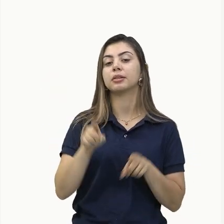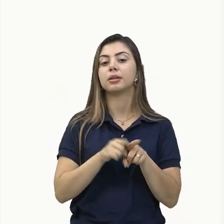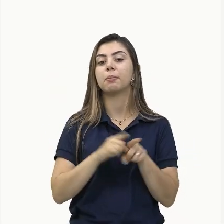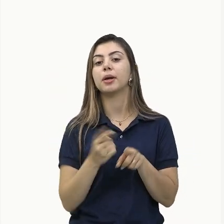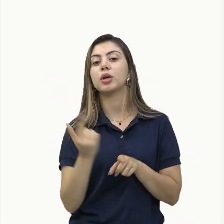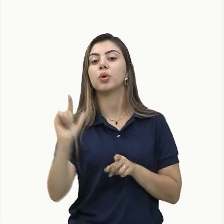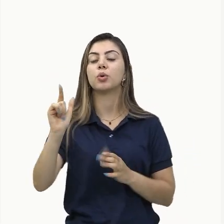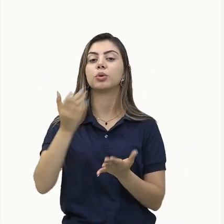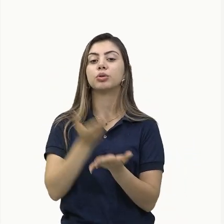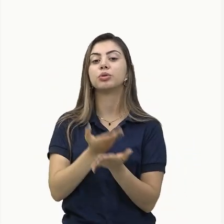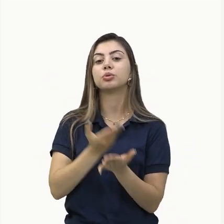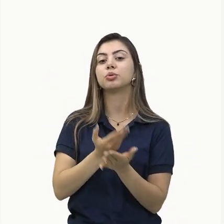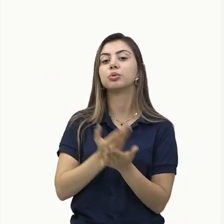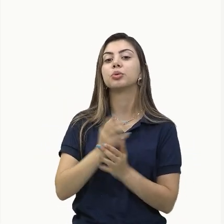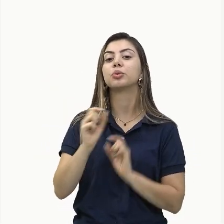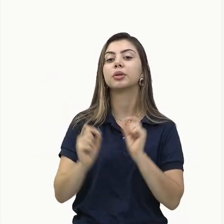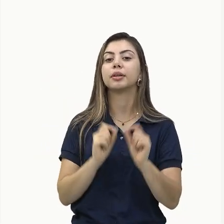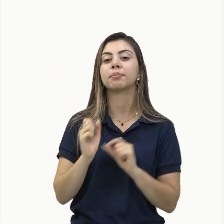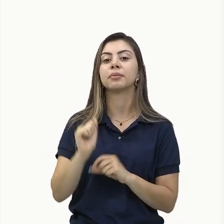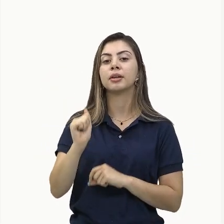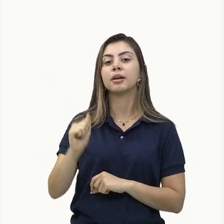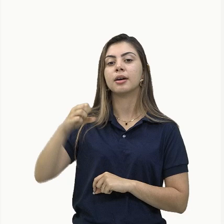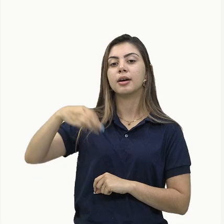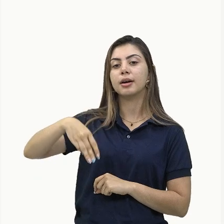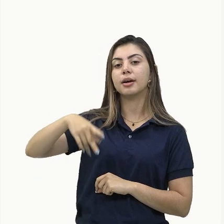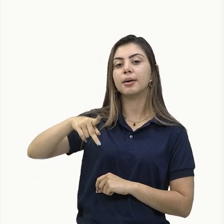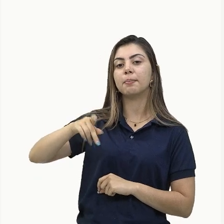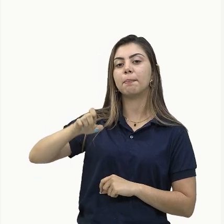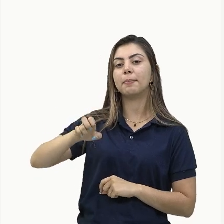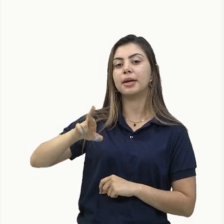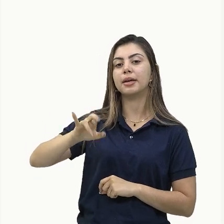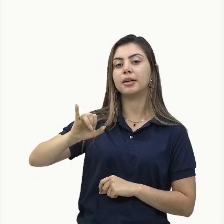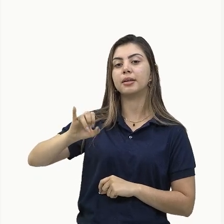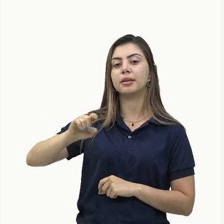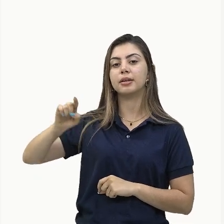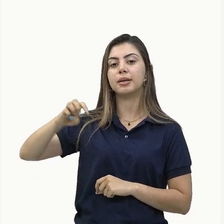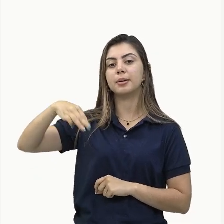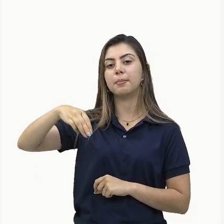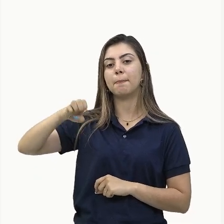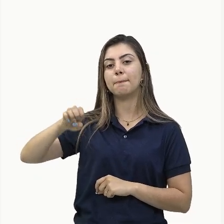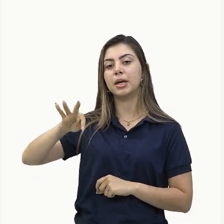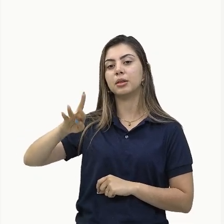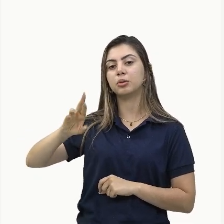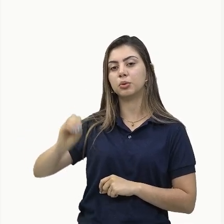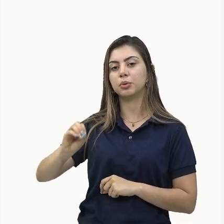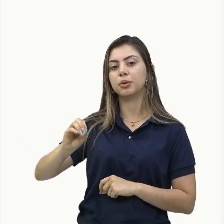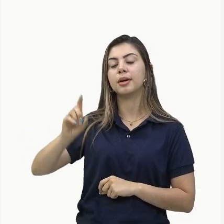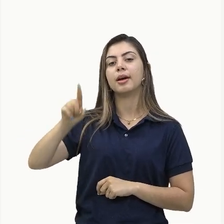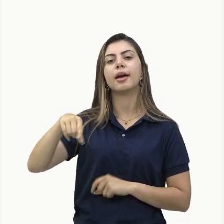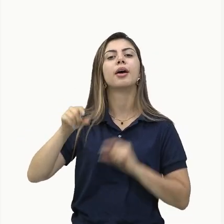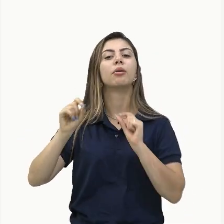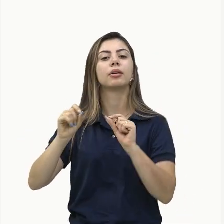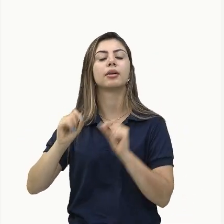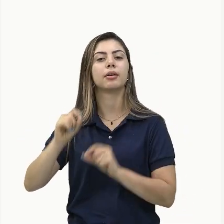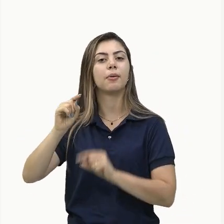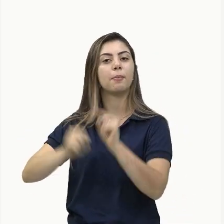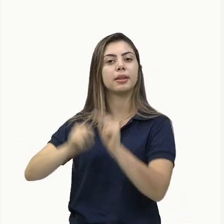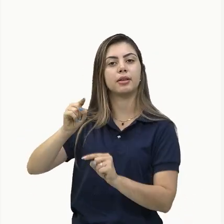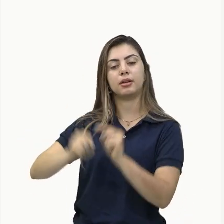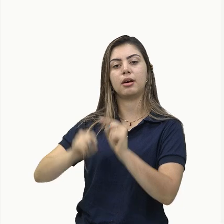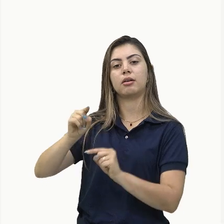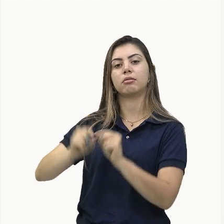nós temos aqui, vamos ver daqui a pouco, um aparelho que